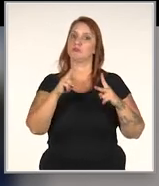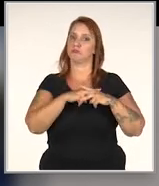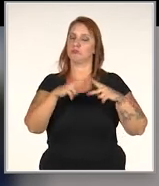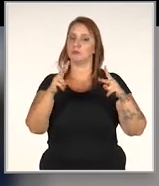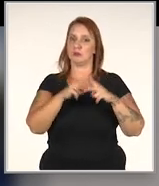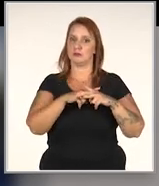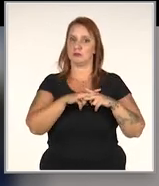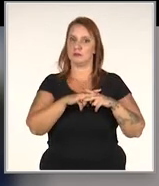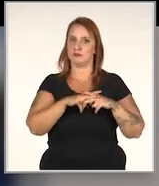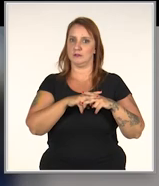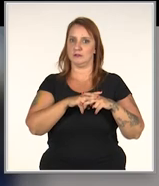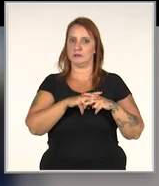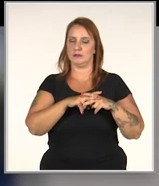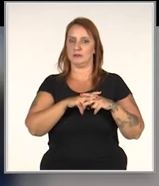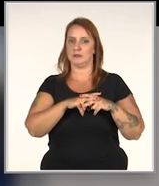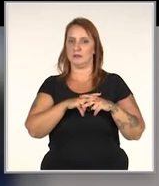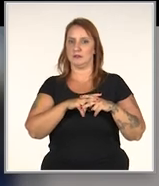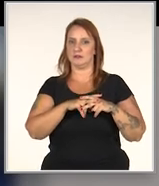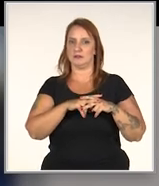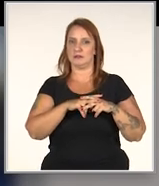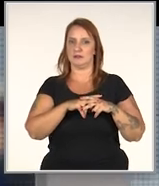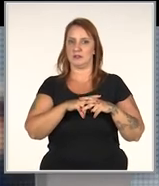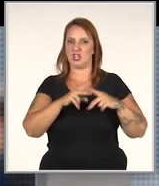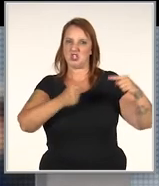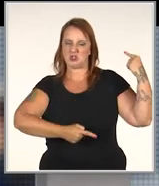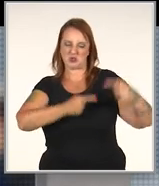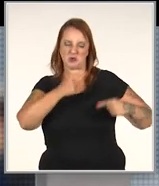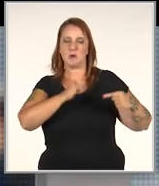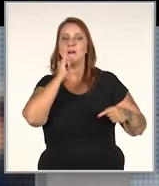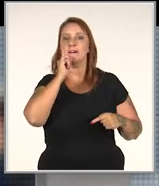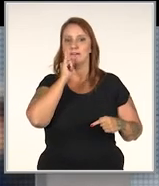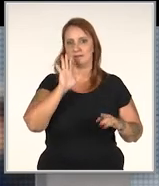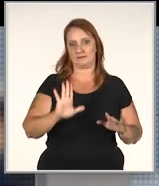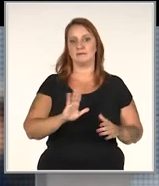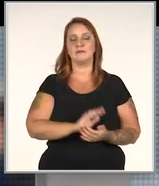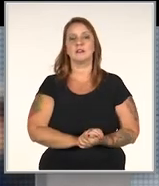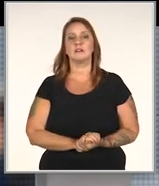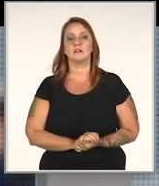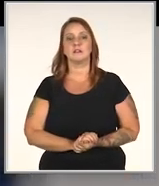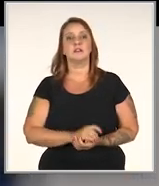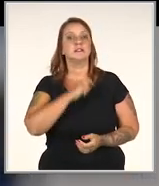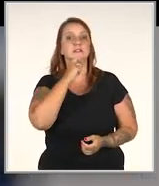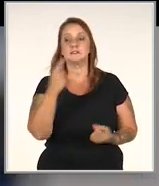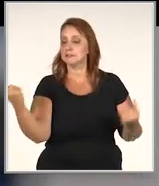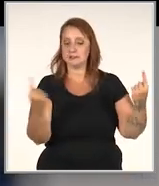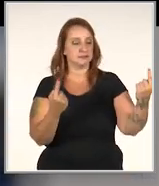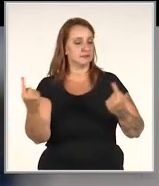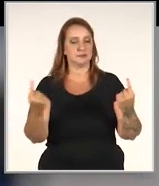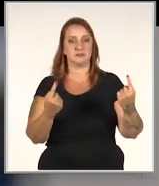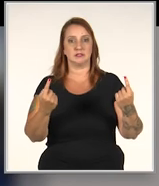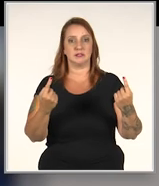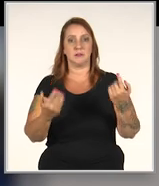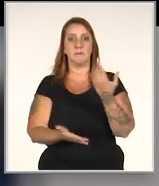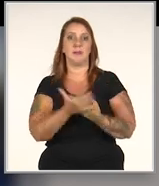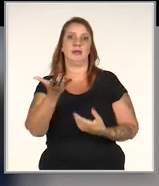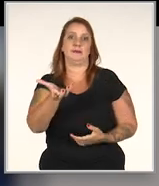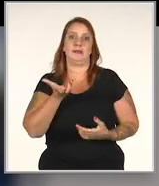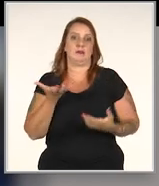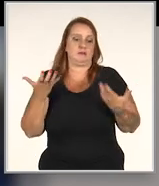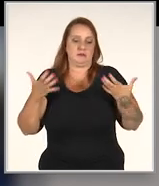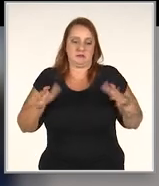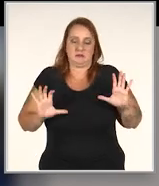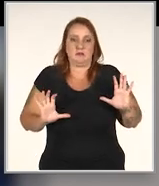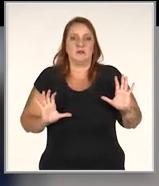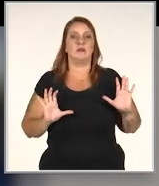desde aqueles conflitos que são os mais... De competição, por exemplo. Exatamente. Em que nenhum dos dois lados quer perder,